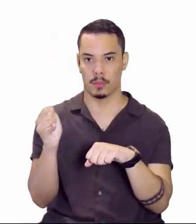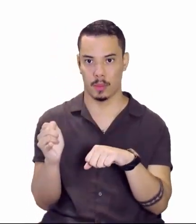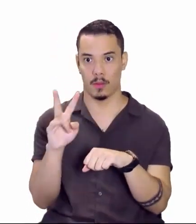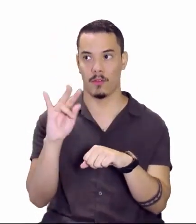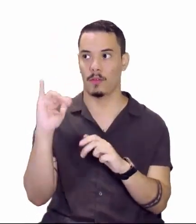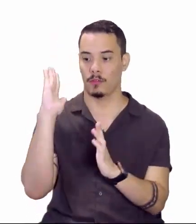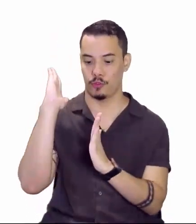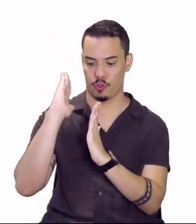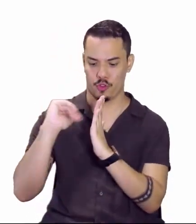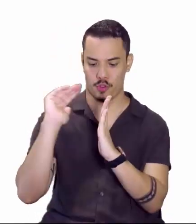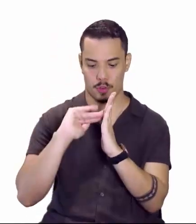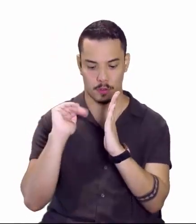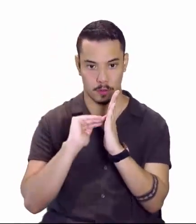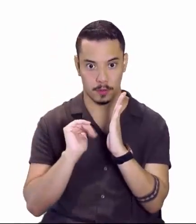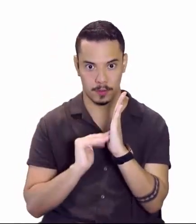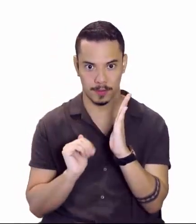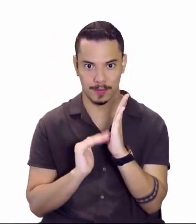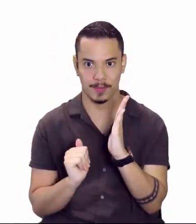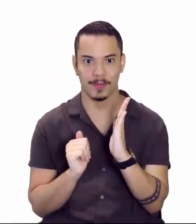elétrons do